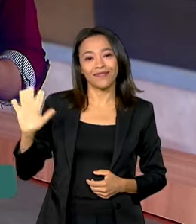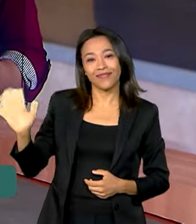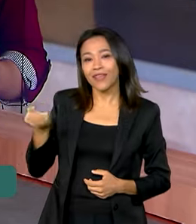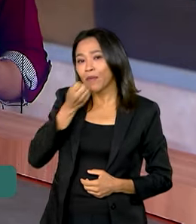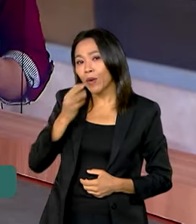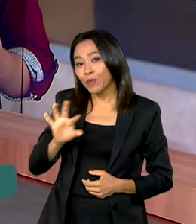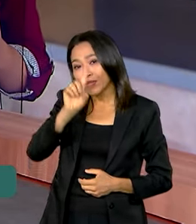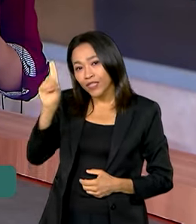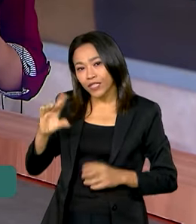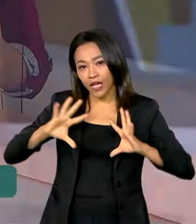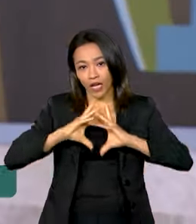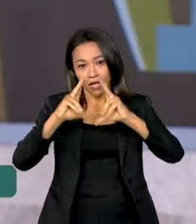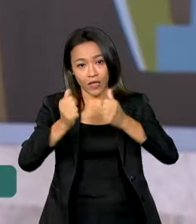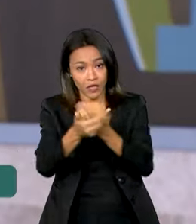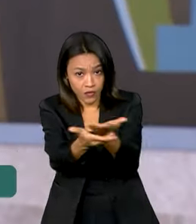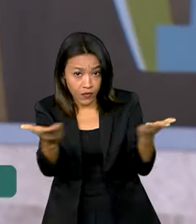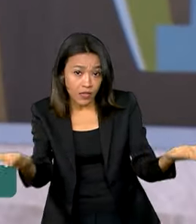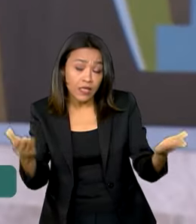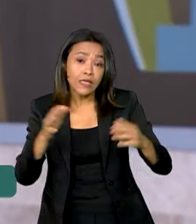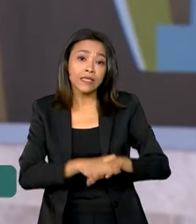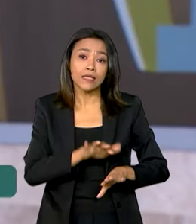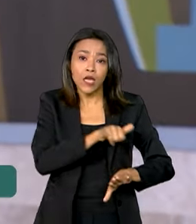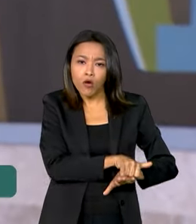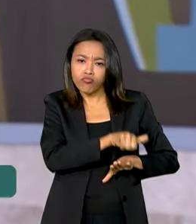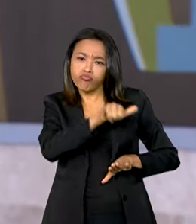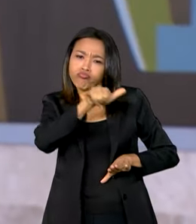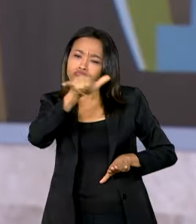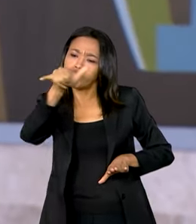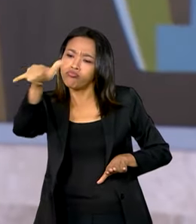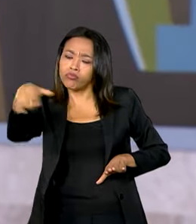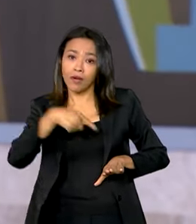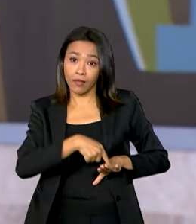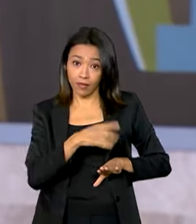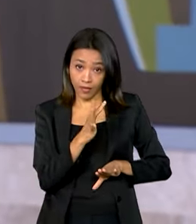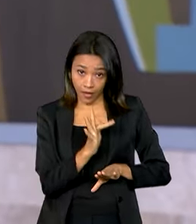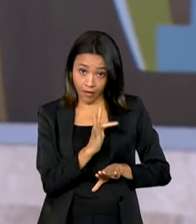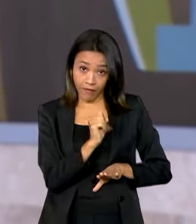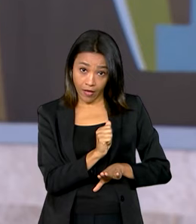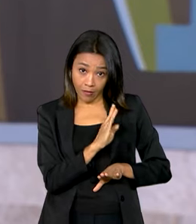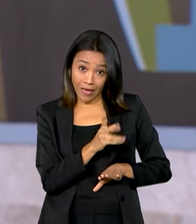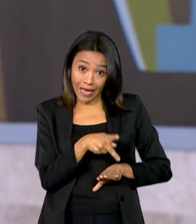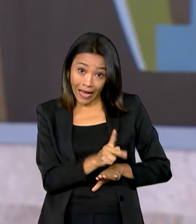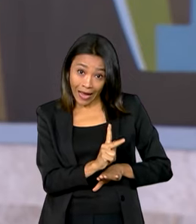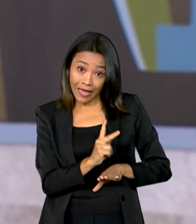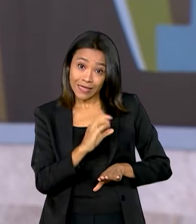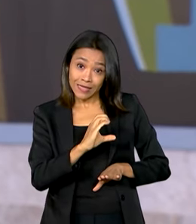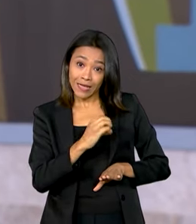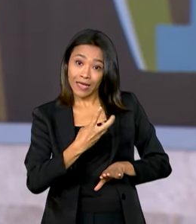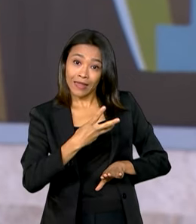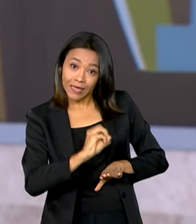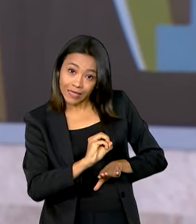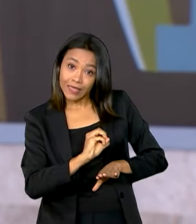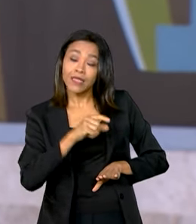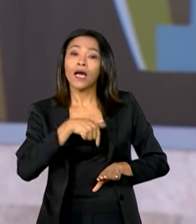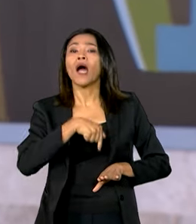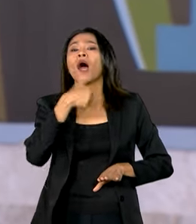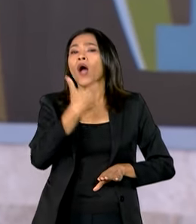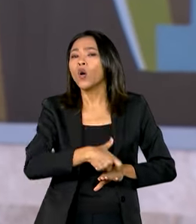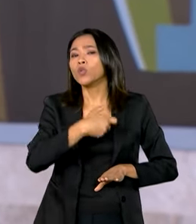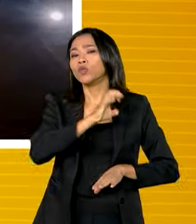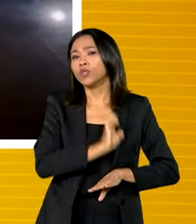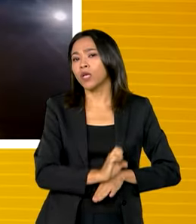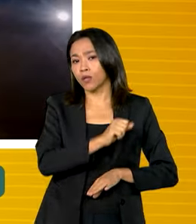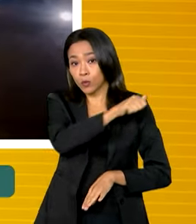dia para você bom dia a todos a aeronave da Força Aérea Brasileira um cc30 colou da base aérea do Galeão no Rio de